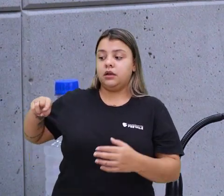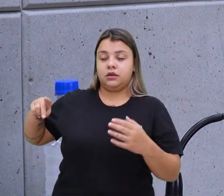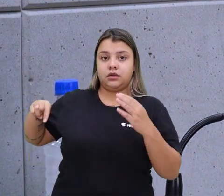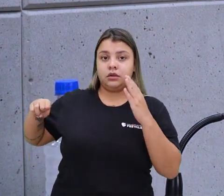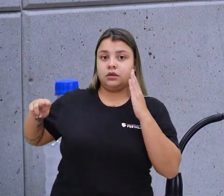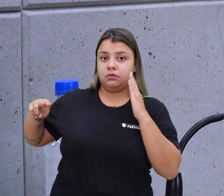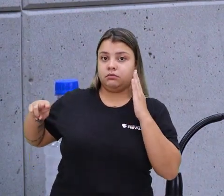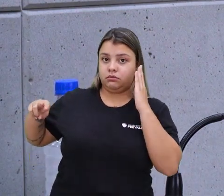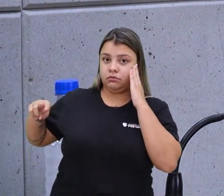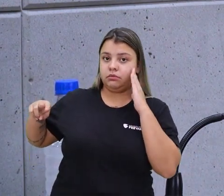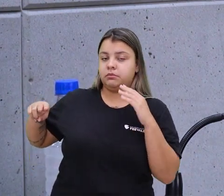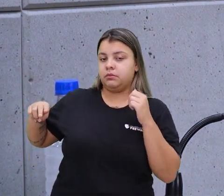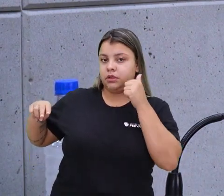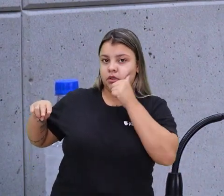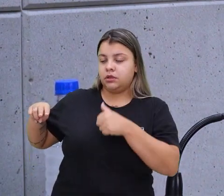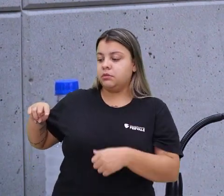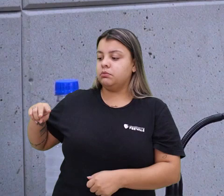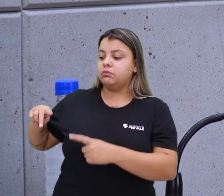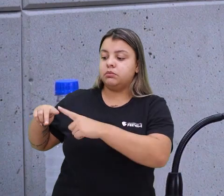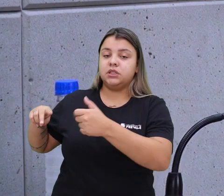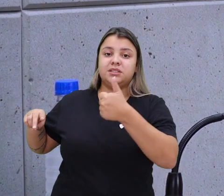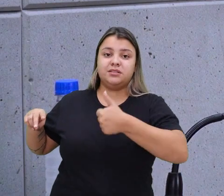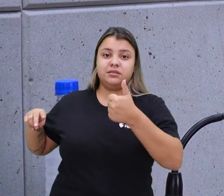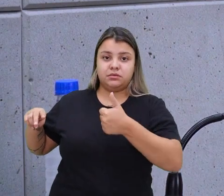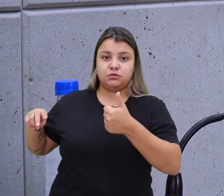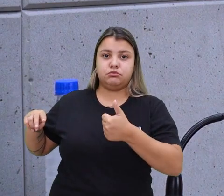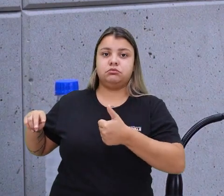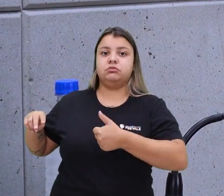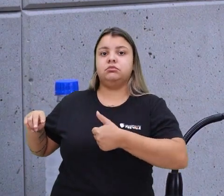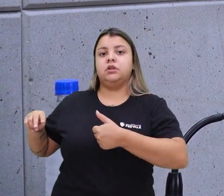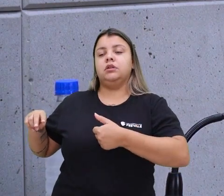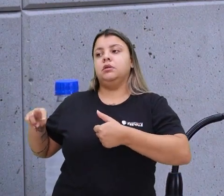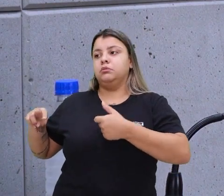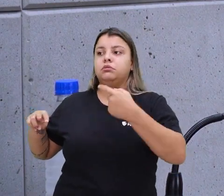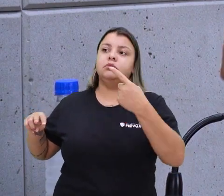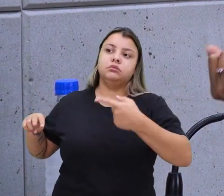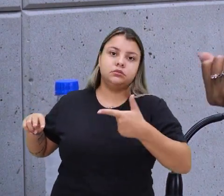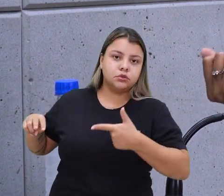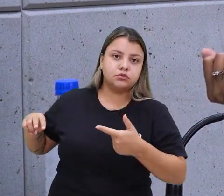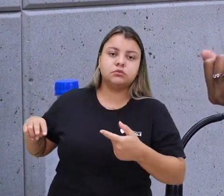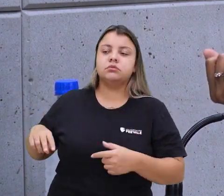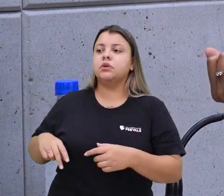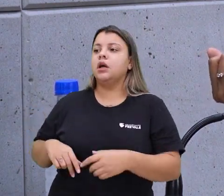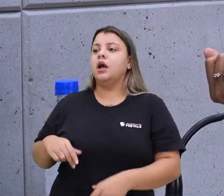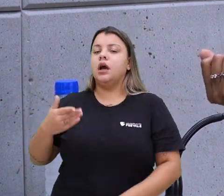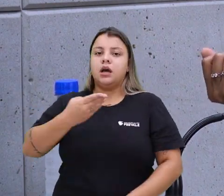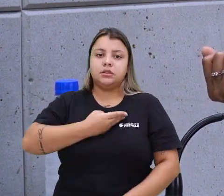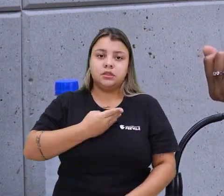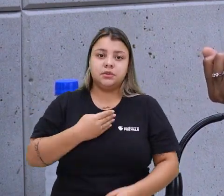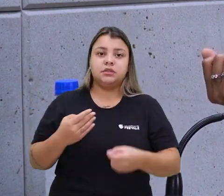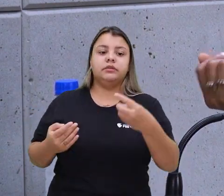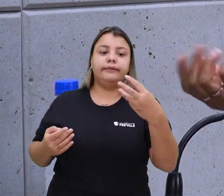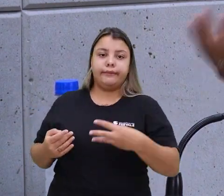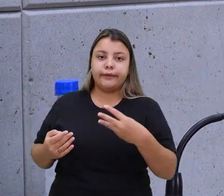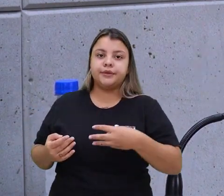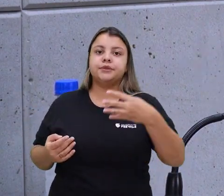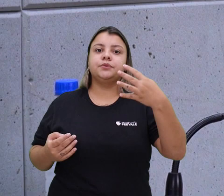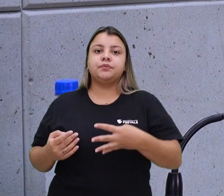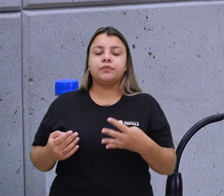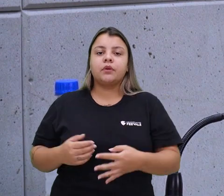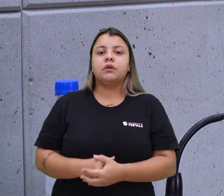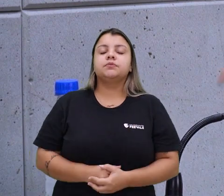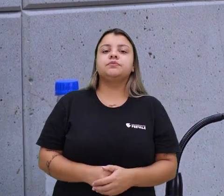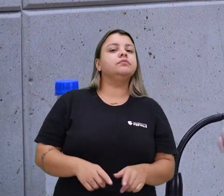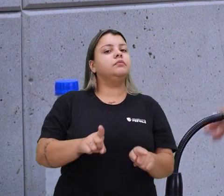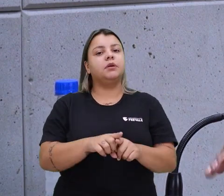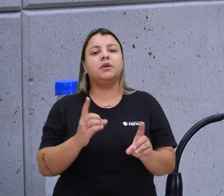Flávia em terceiro e a Gica que todas elas encontrei semana passada inclusive leg ah por coincidência a